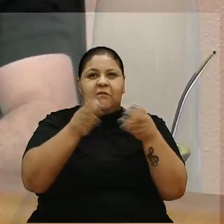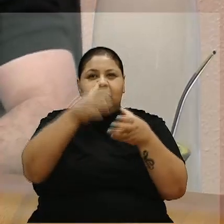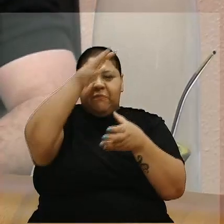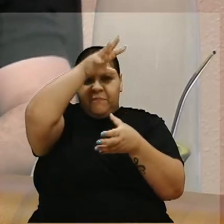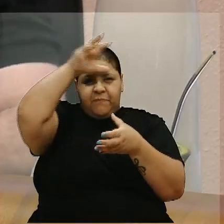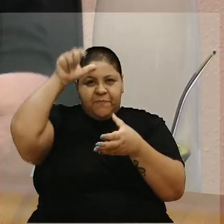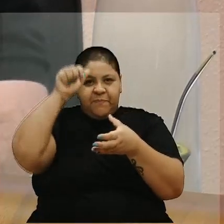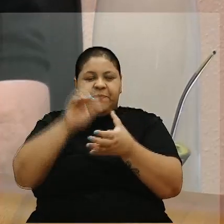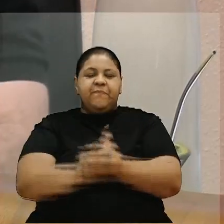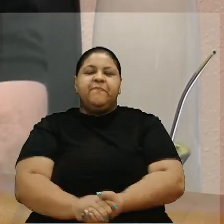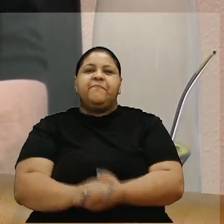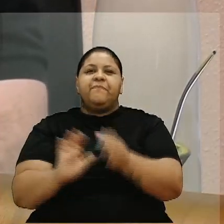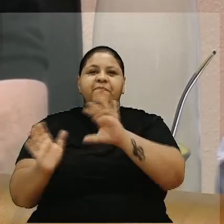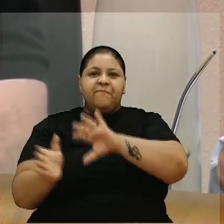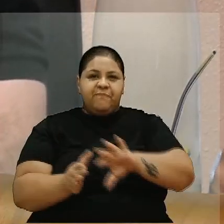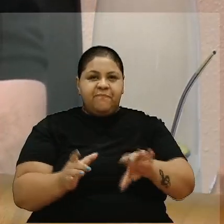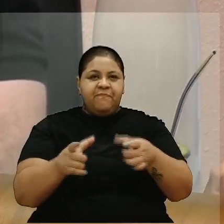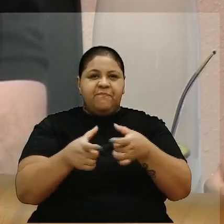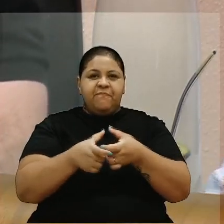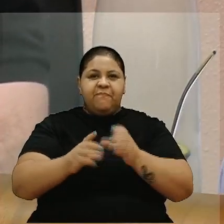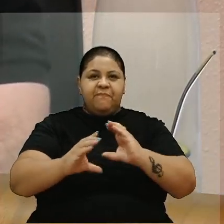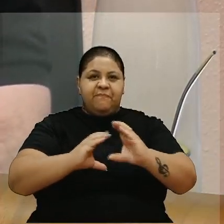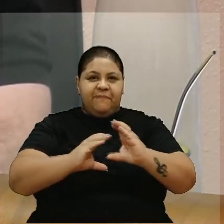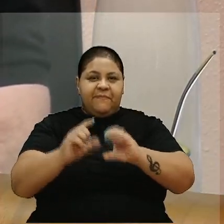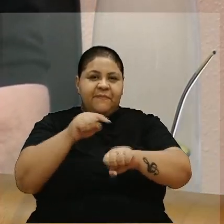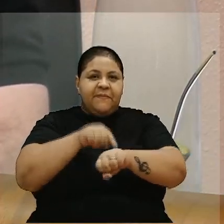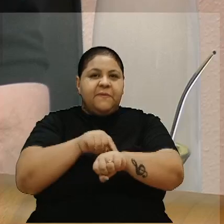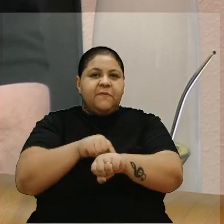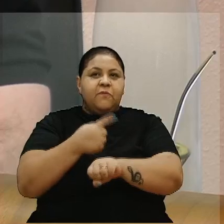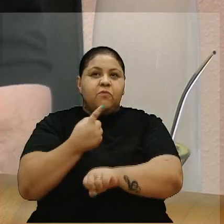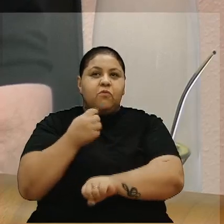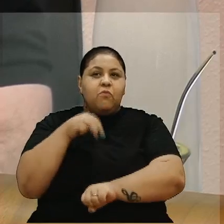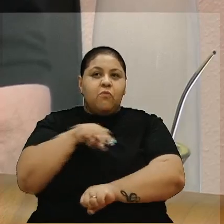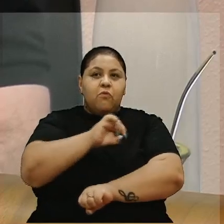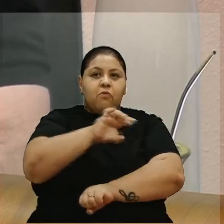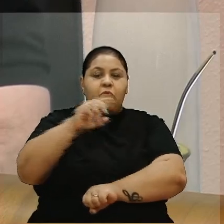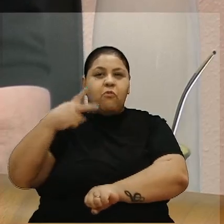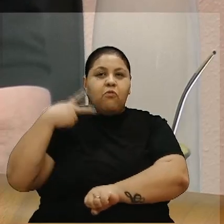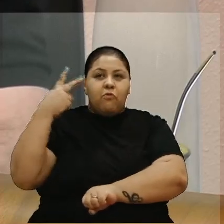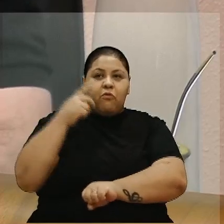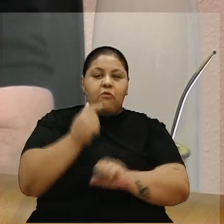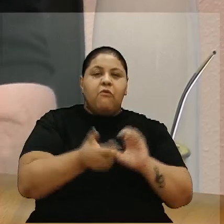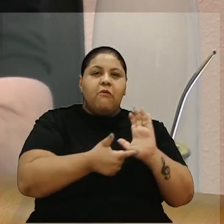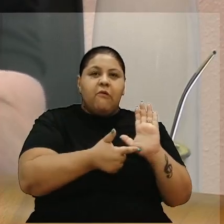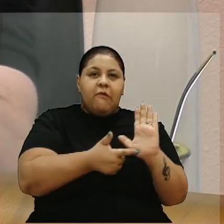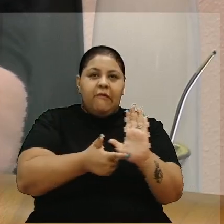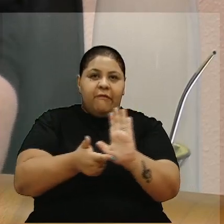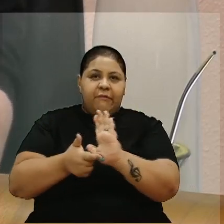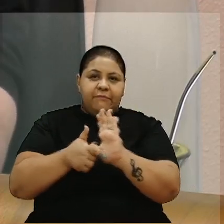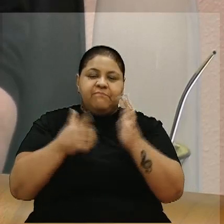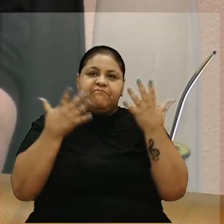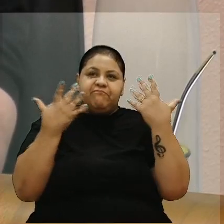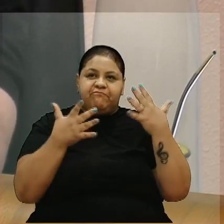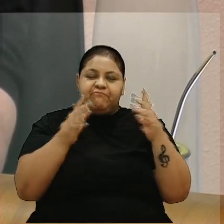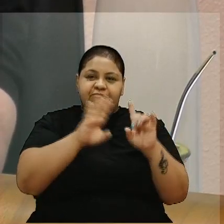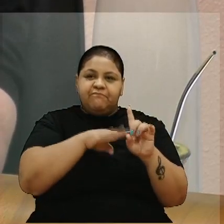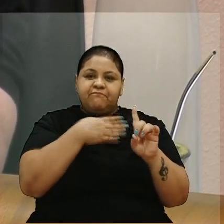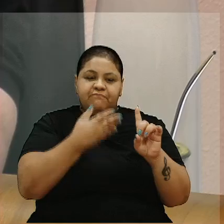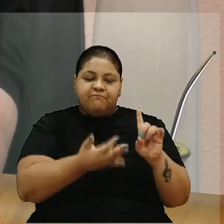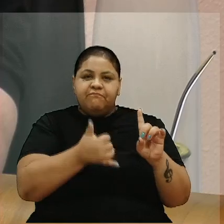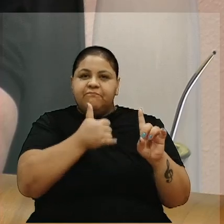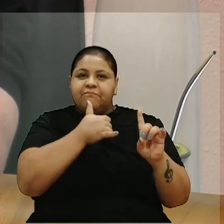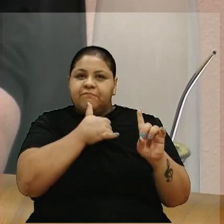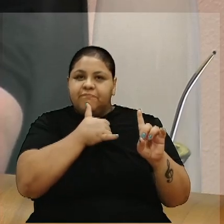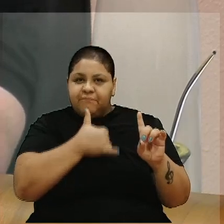Passemos ao espaço das pequenas comunicações, pelo tempo de 1 minuto, por vereador inscrito, para apresentação de votos de